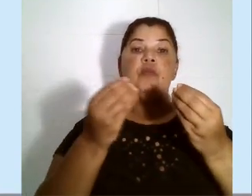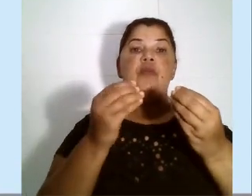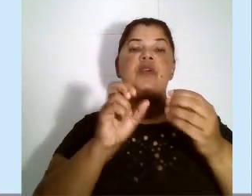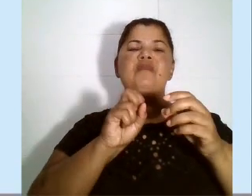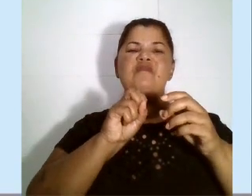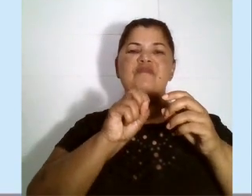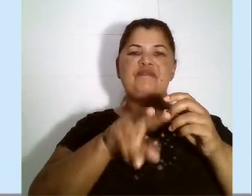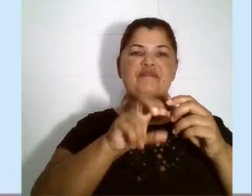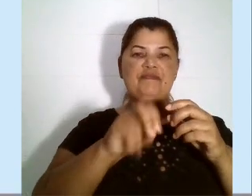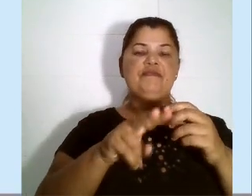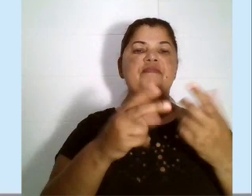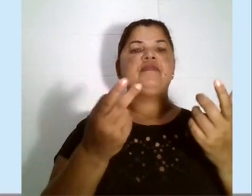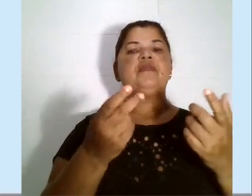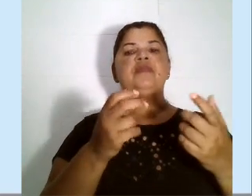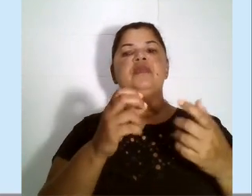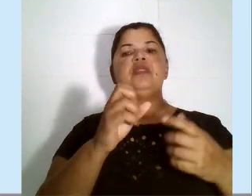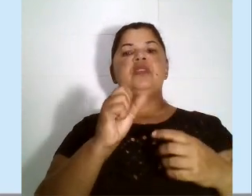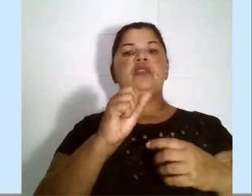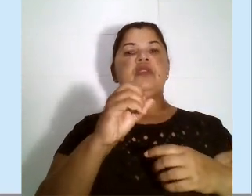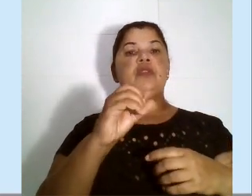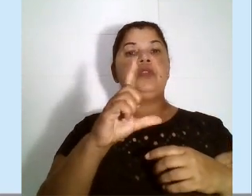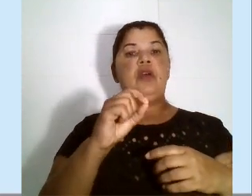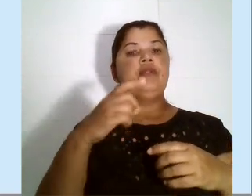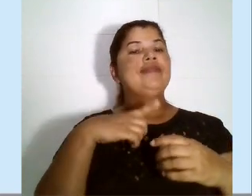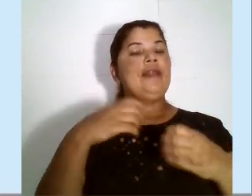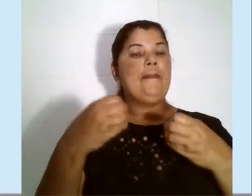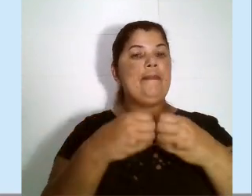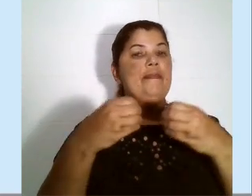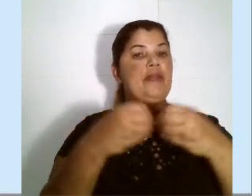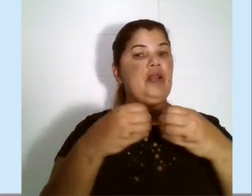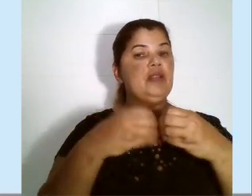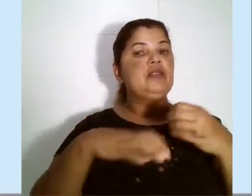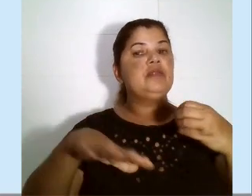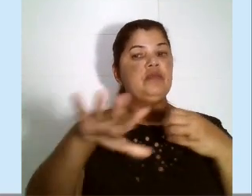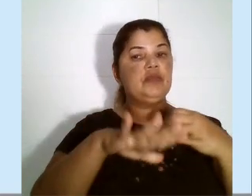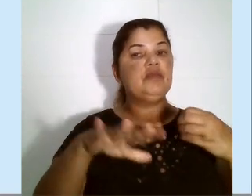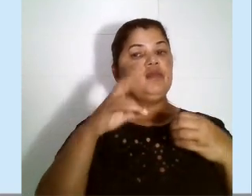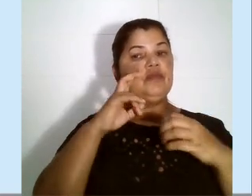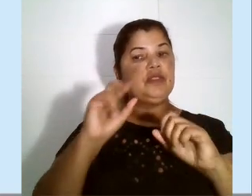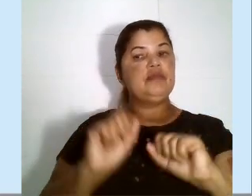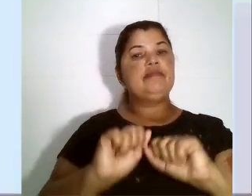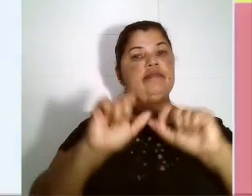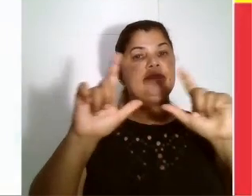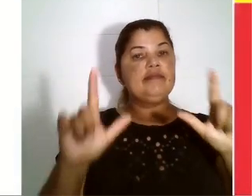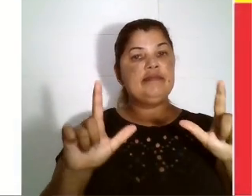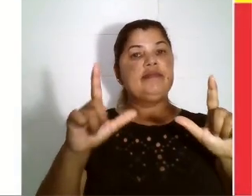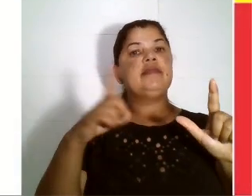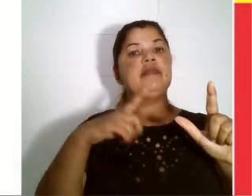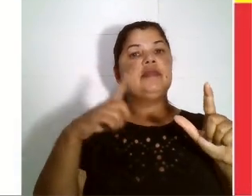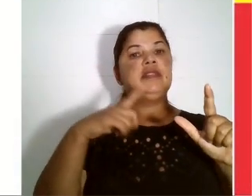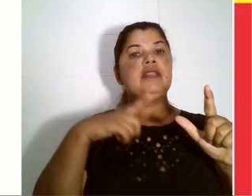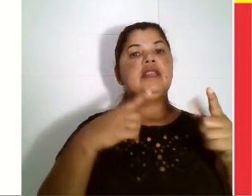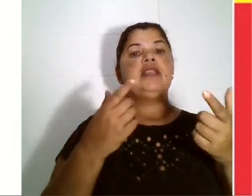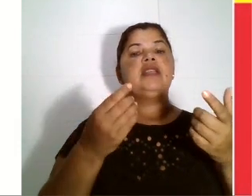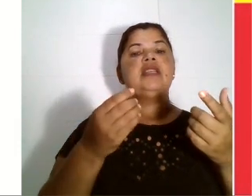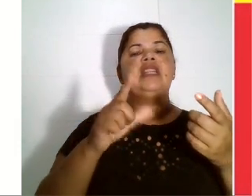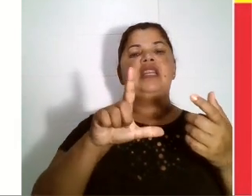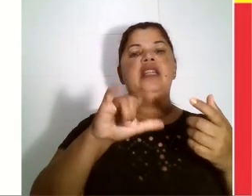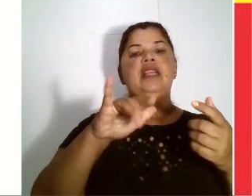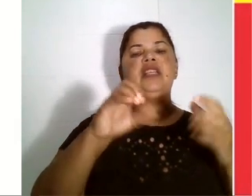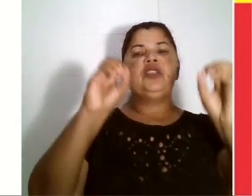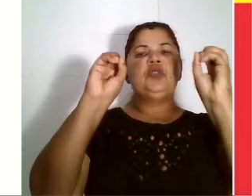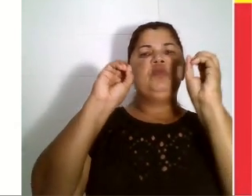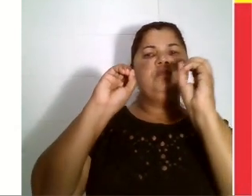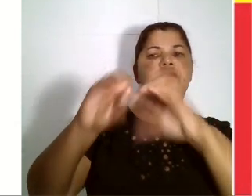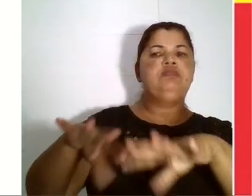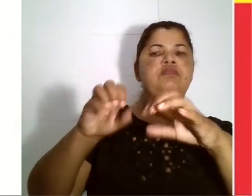formas de contaminação do solo, que essas formas estão mais próximas de nós, tá? Olha na tela mais uma vez. O desgaste, né, o desperdício